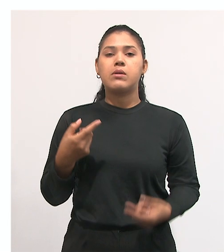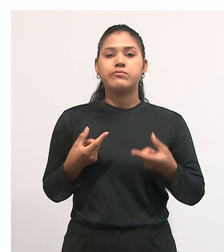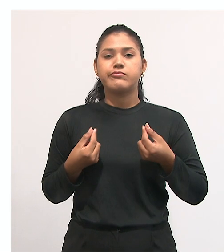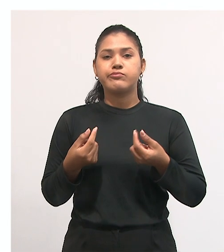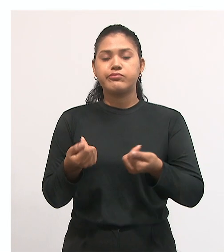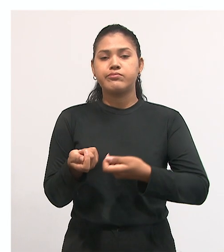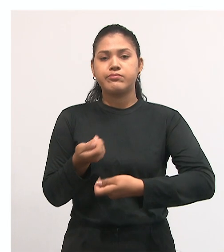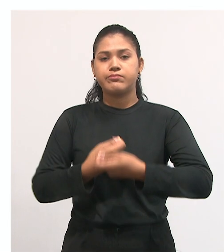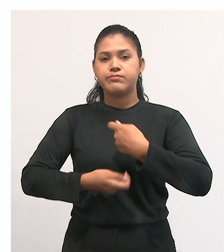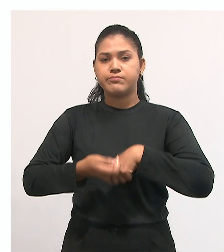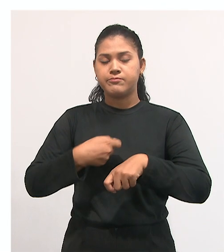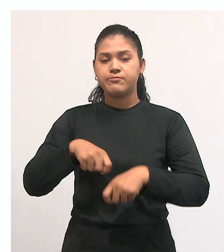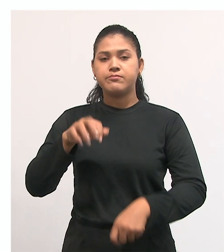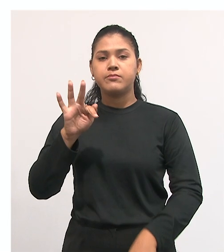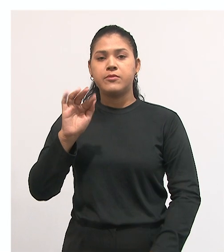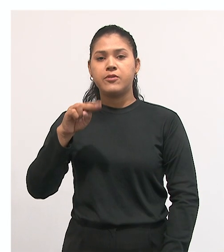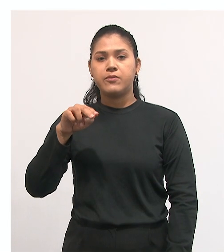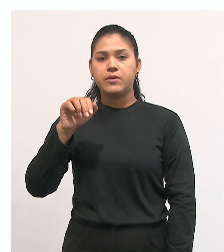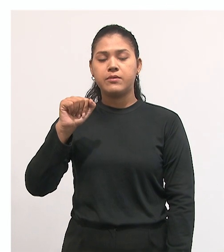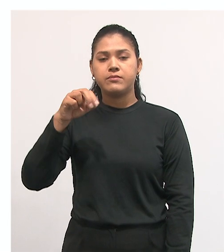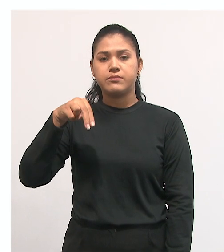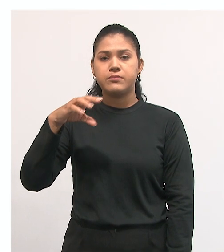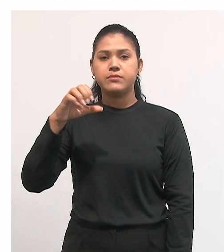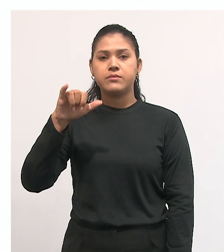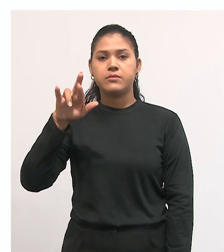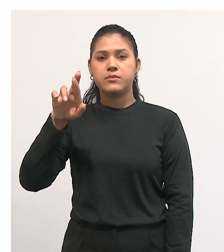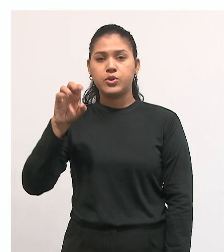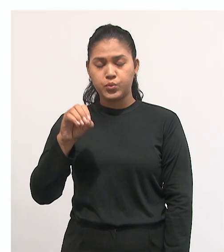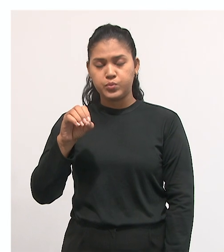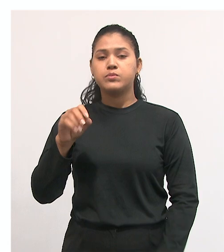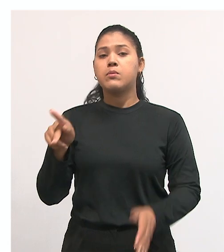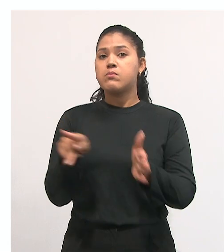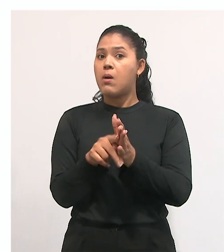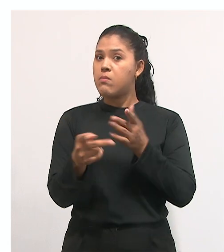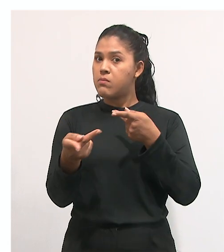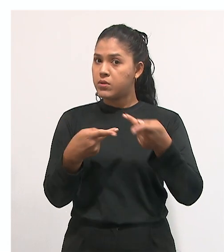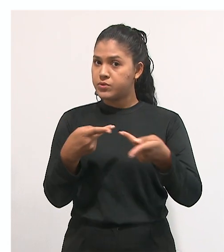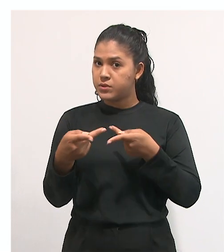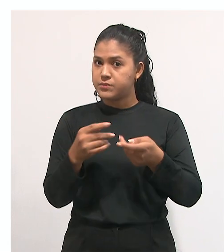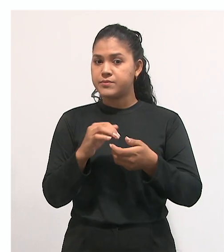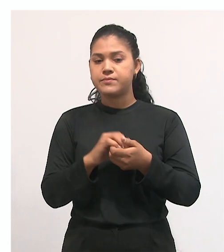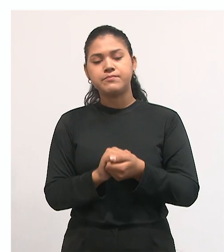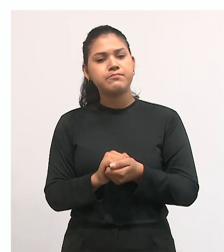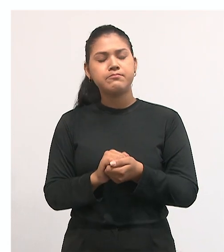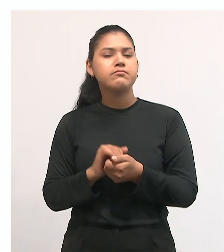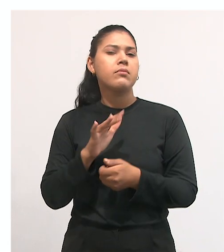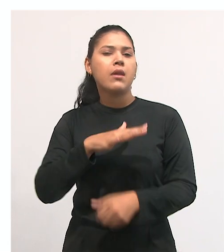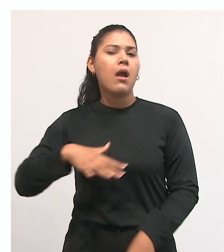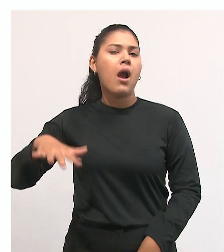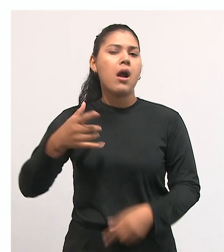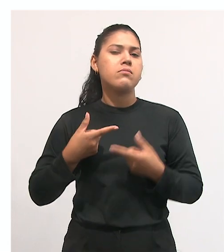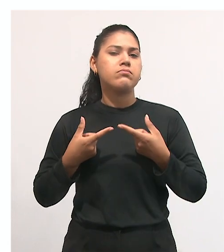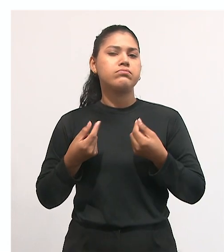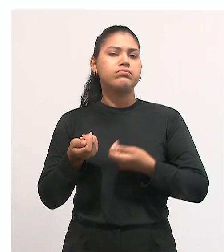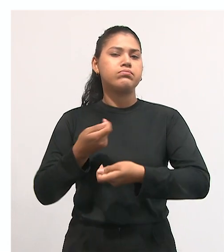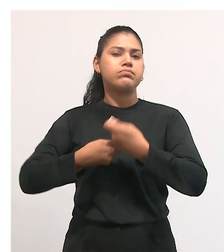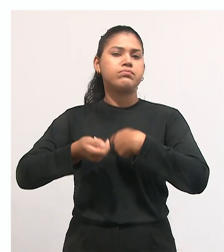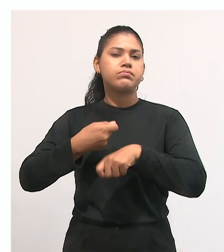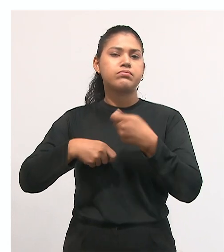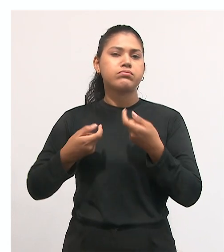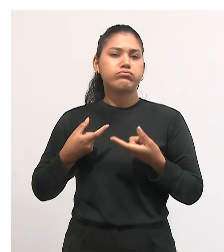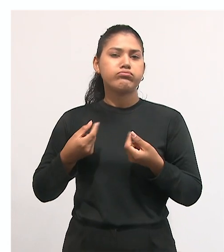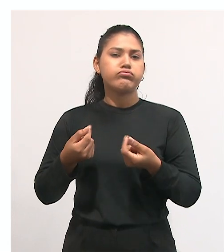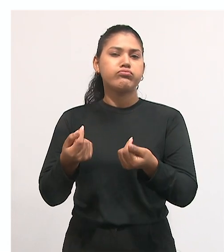caráter financeiro de um projeto, ok? Aspectos econômicos, né? Aqui nós temos um projeto de